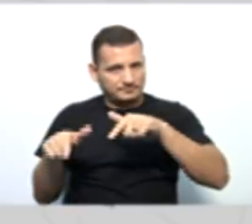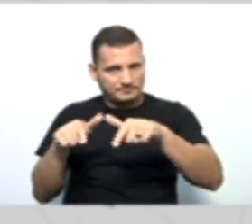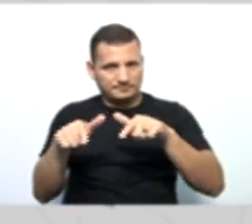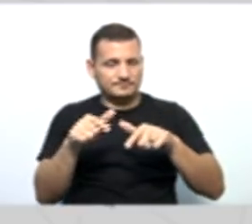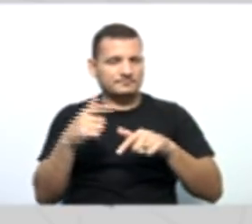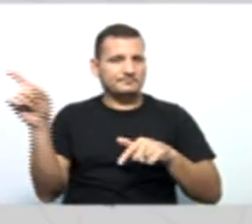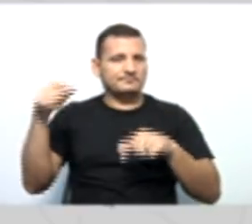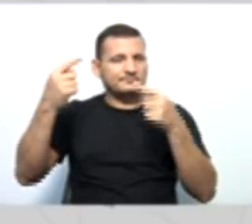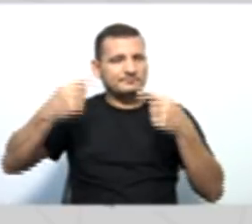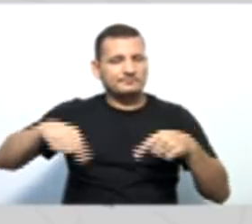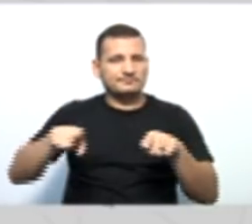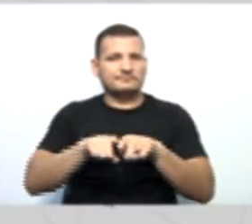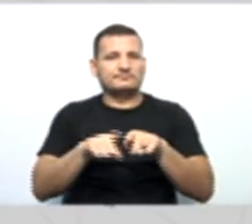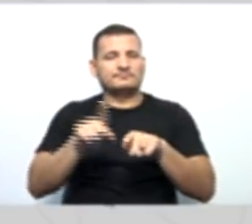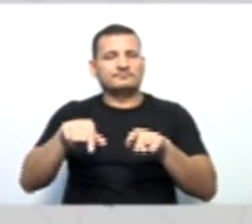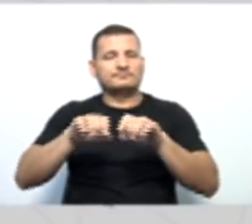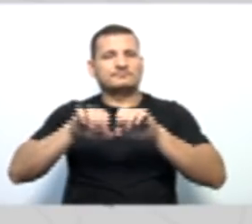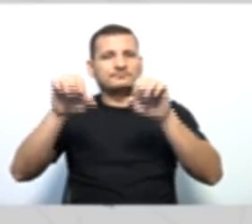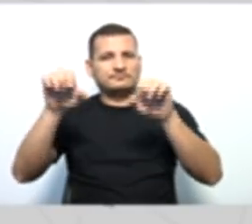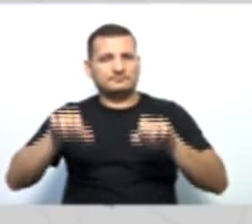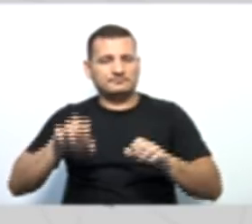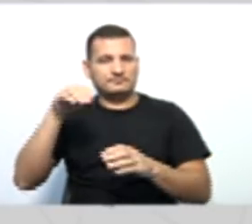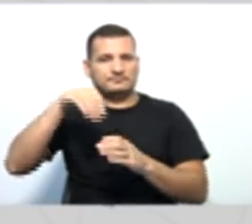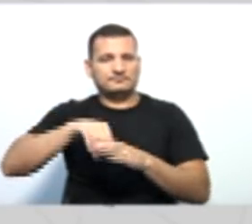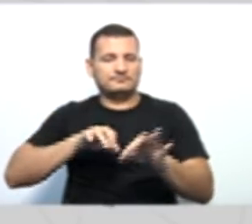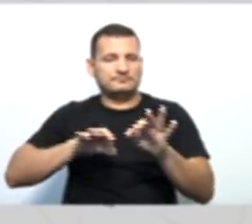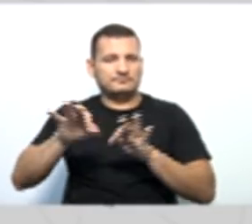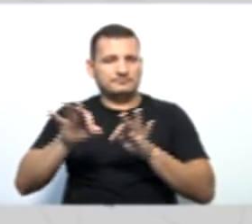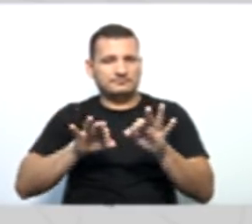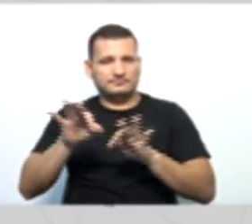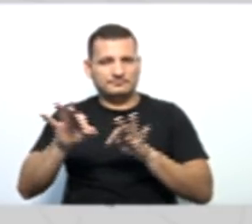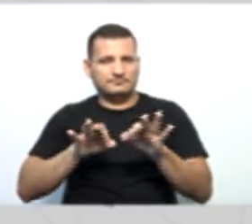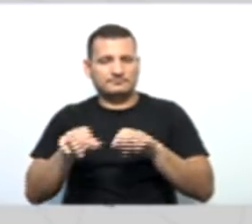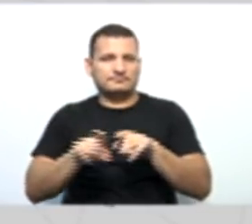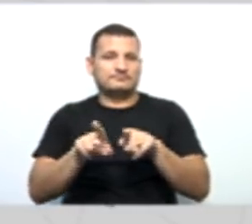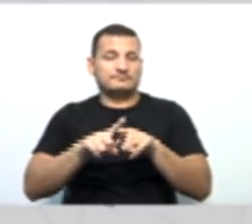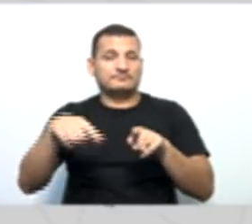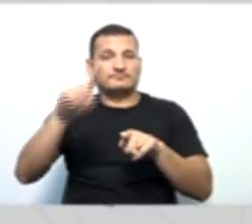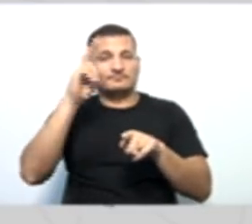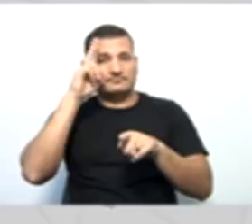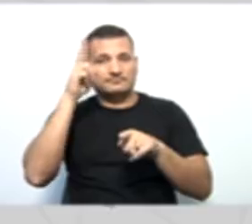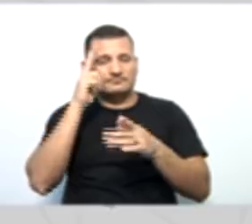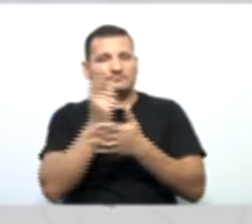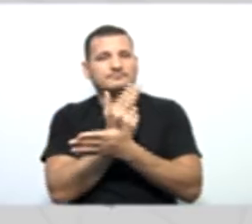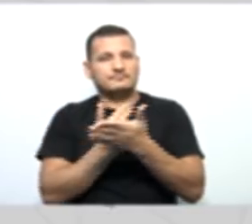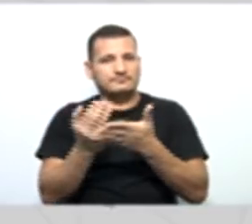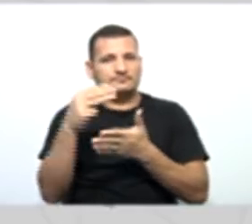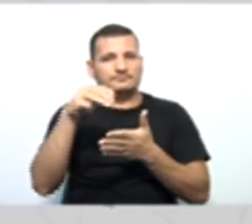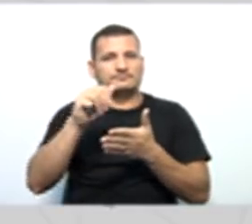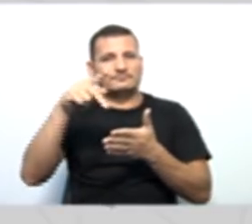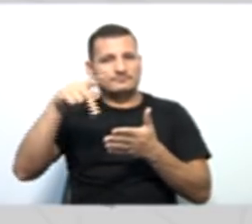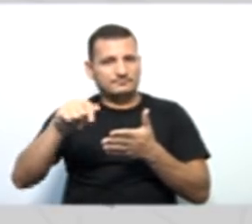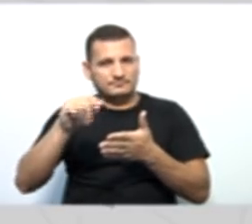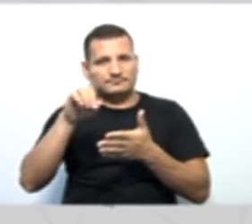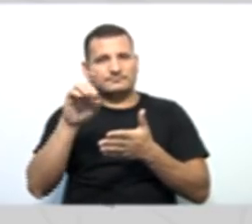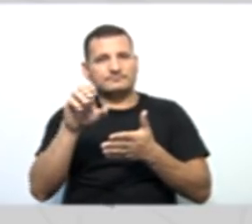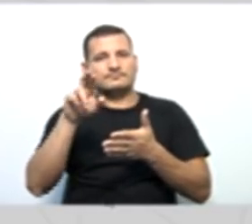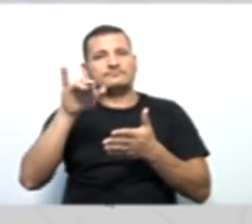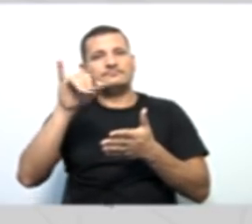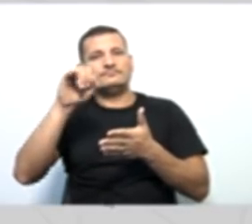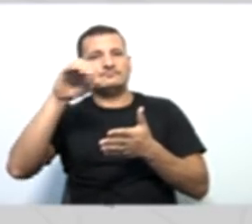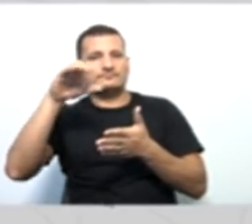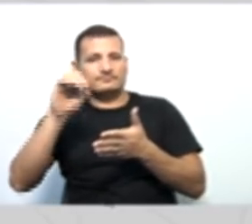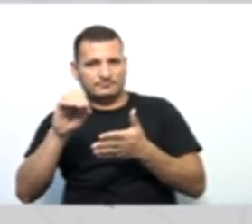muito importante é a estrutura organizacional. Aqui nós vamos relembrar o nosso mapa de risco, que tem a ver com essa estrutura